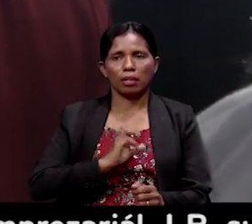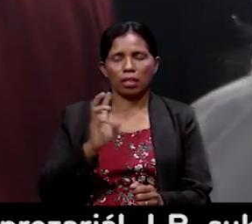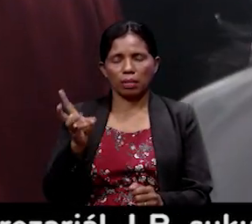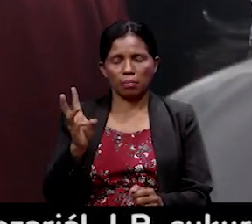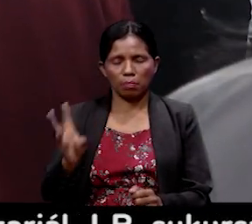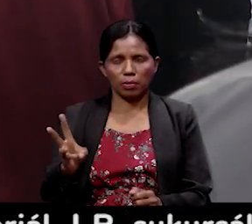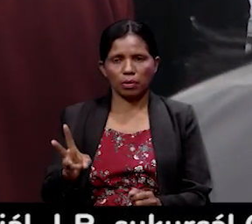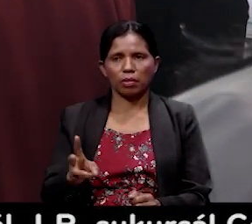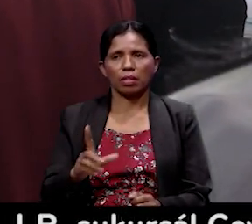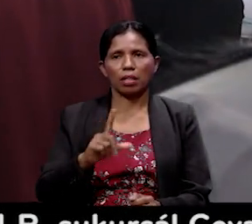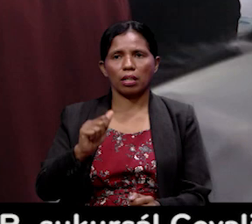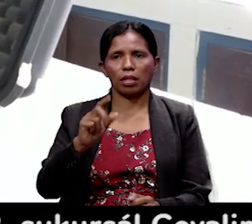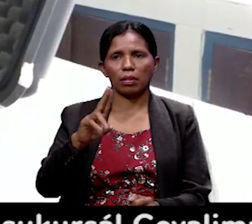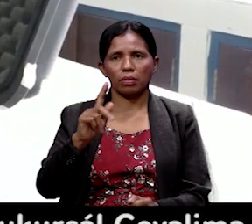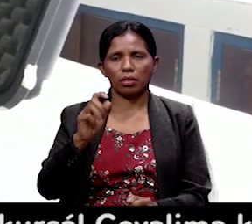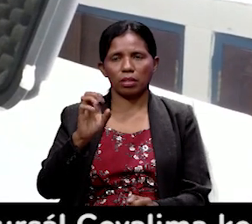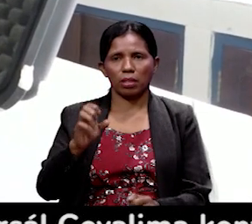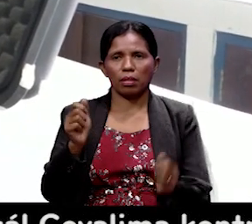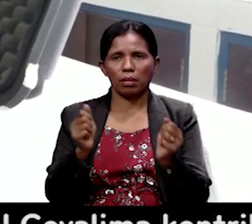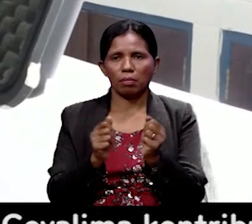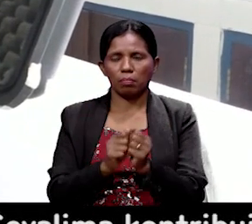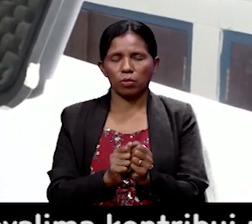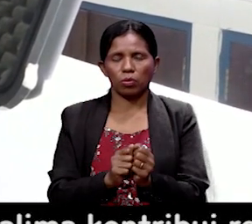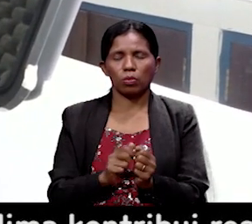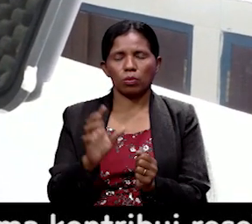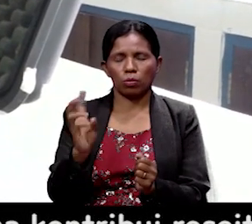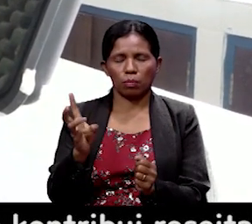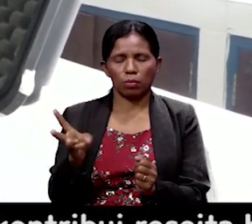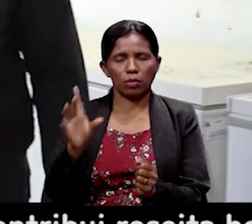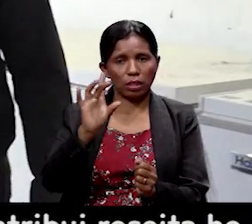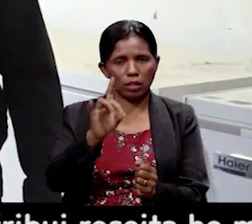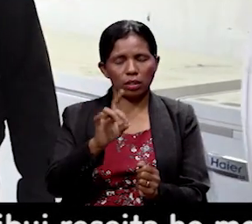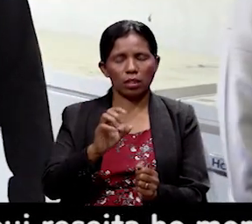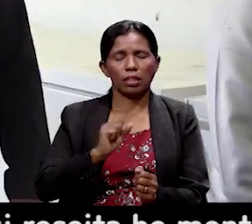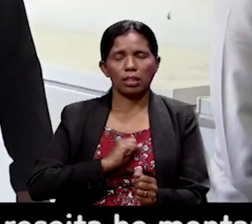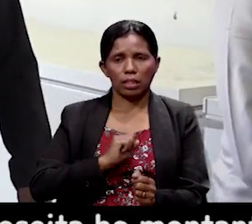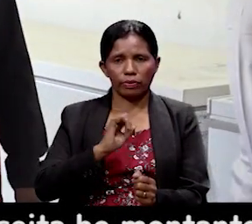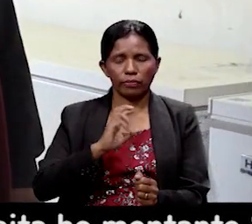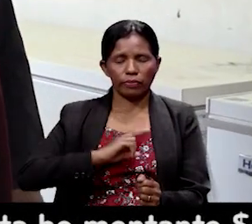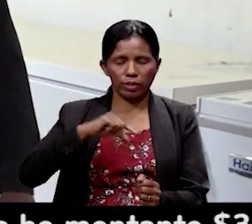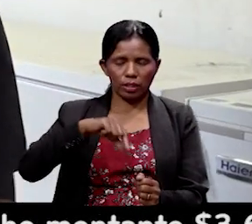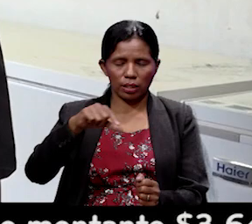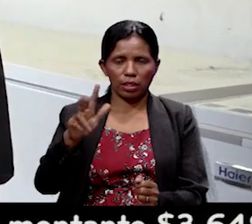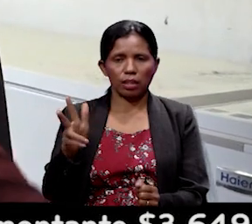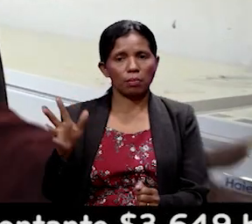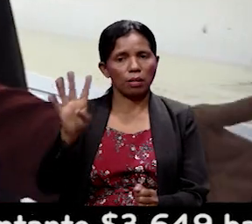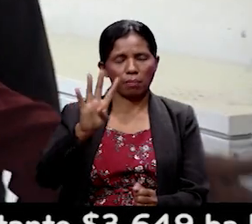Resin, Lauteng ia Rihun Ruanulu Resin Hitu, Kovalima Rihun Tolunulu Resin, Vikeke Rihun Tolunulu Resin Hat,